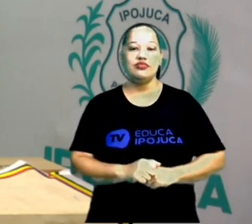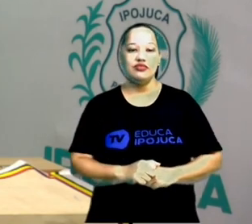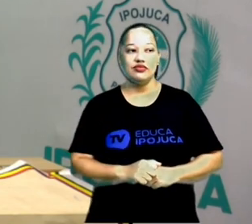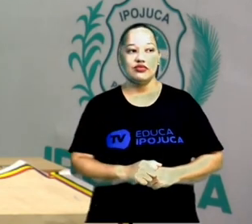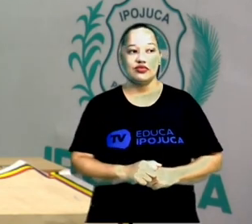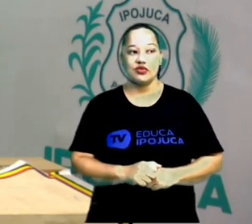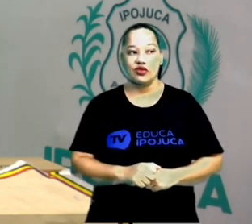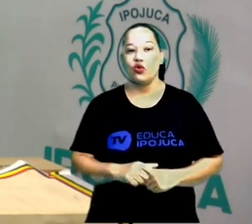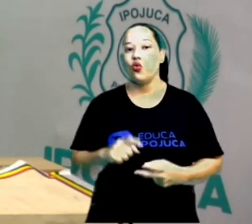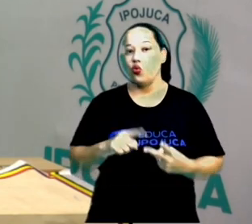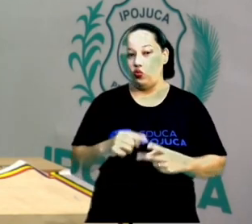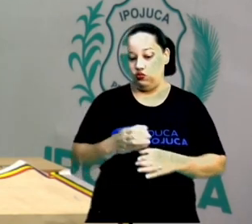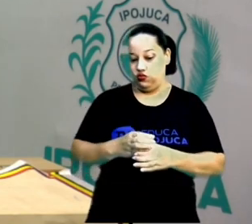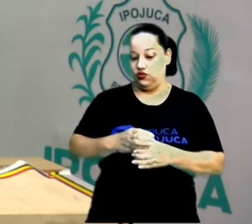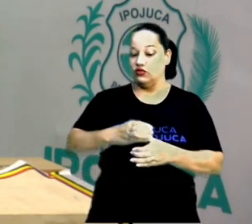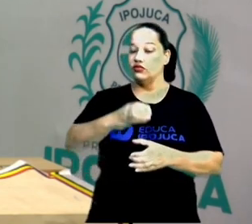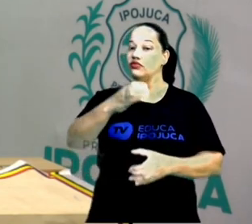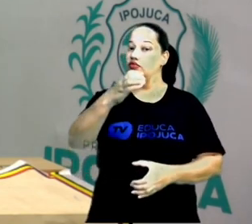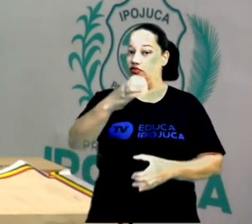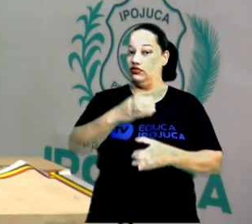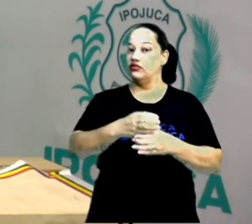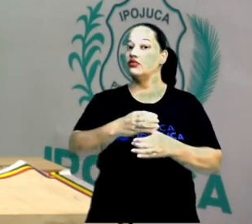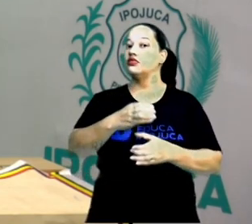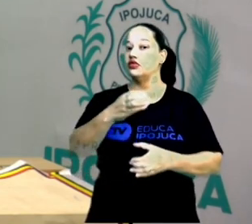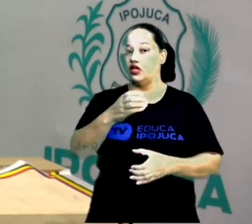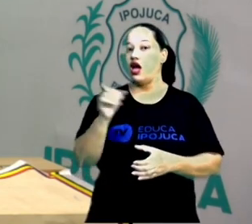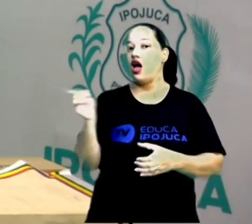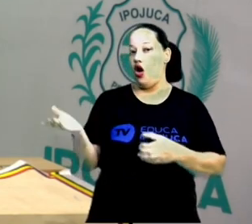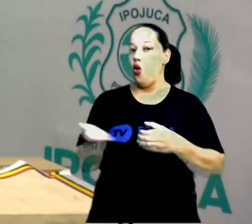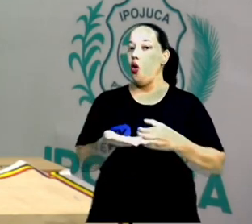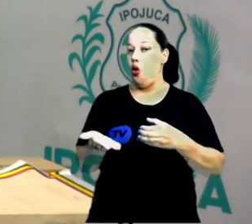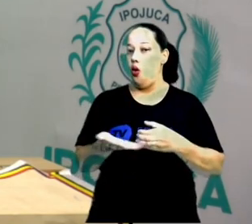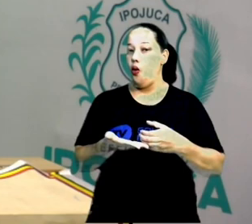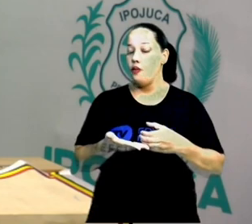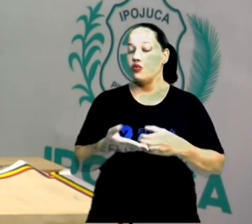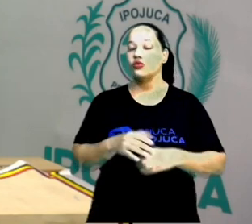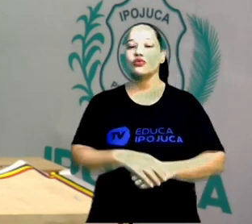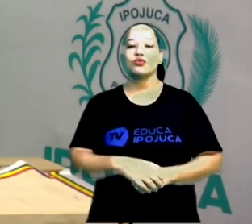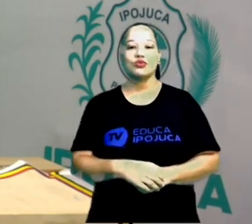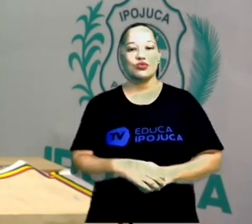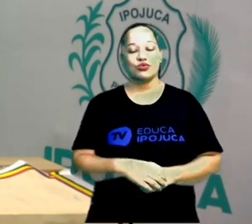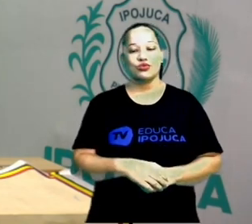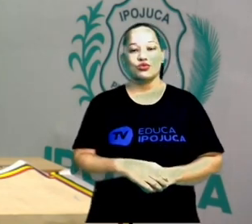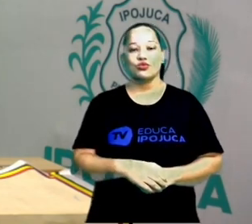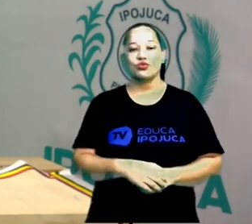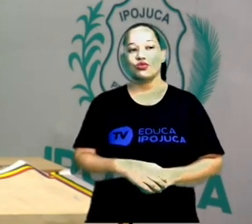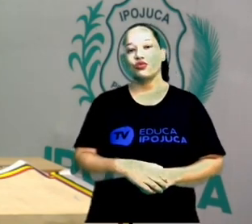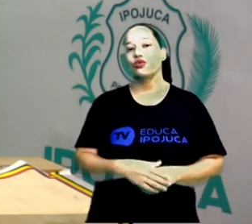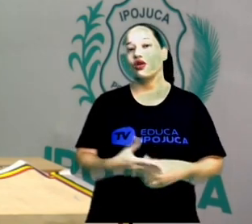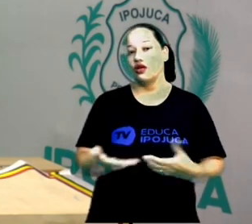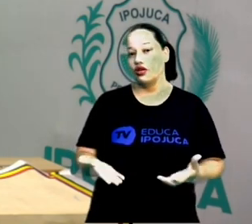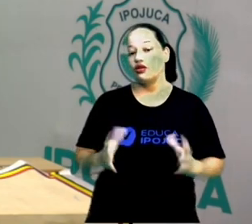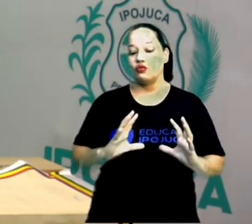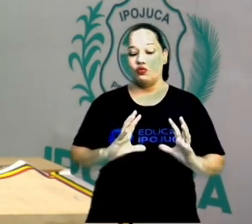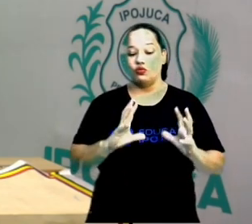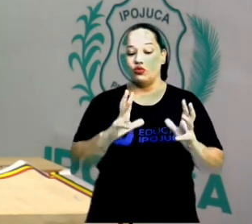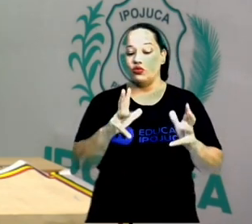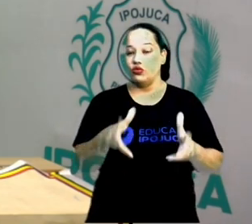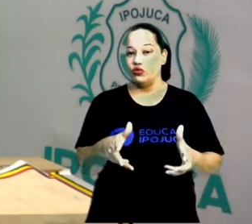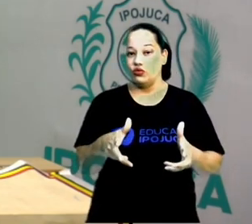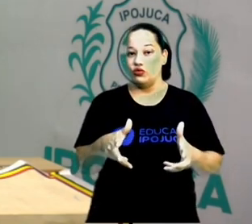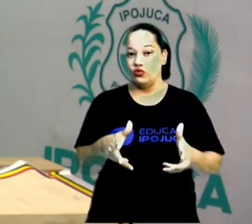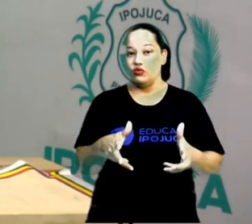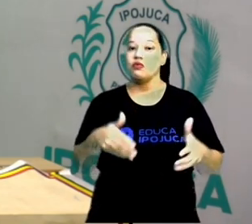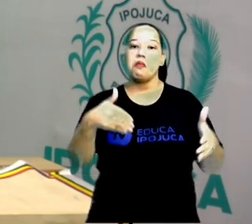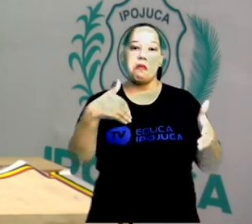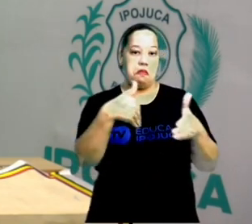o cilindro, representado aqui no copo, e a esfera,